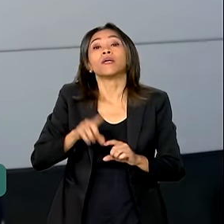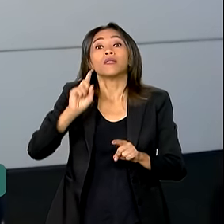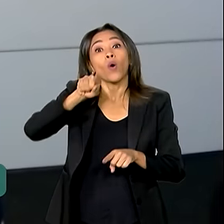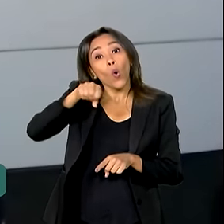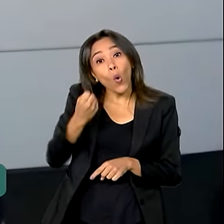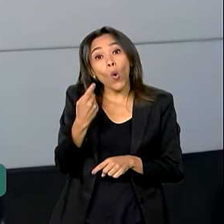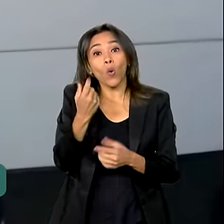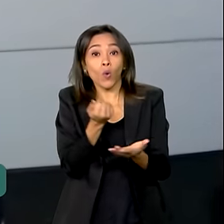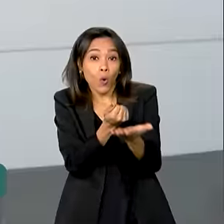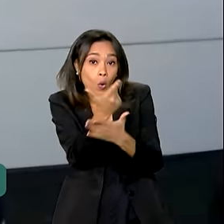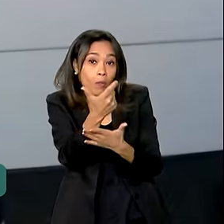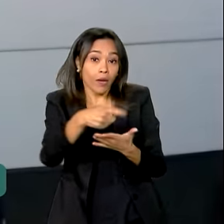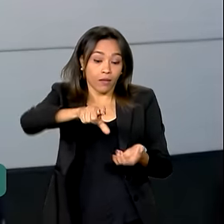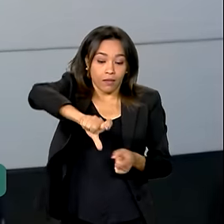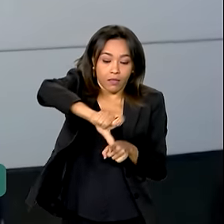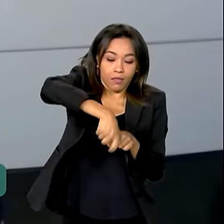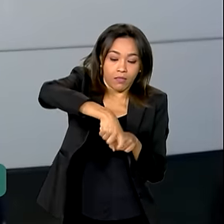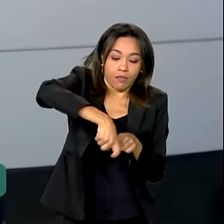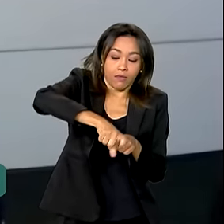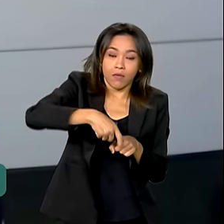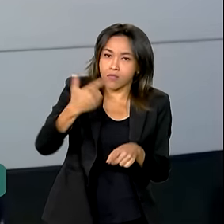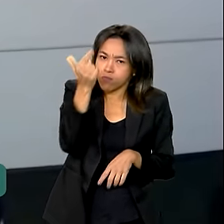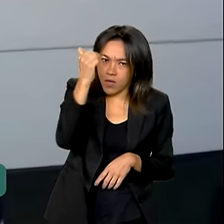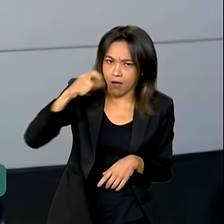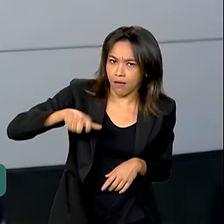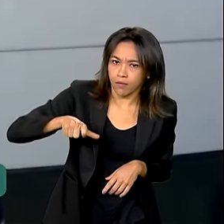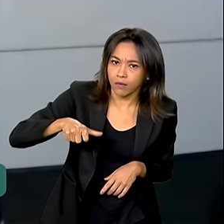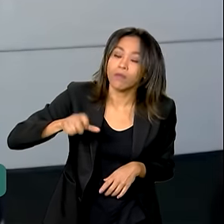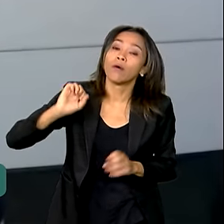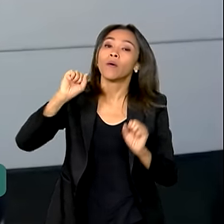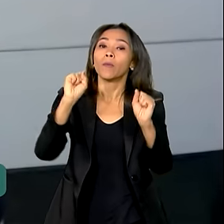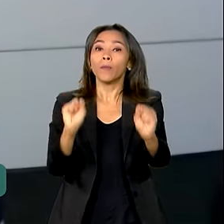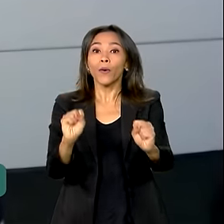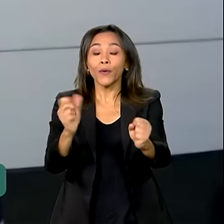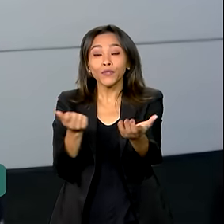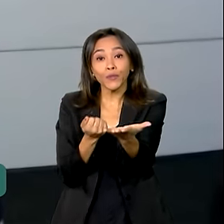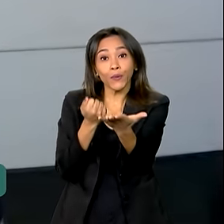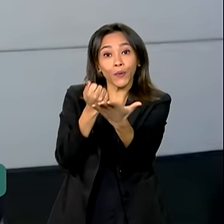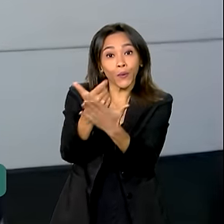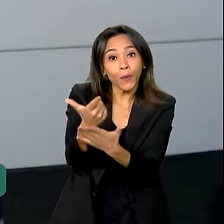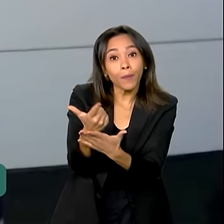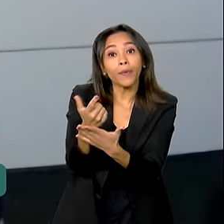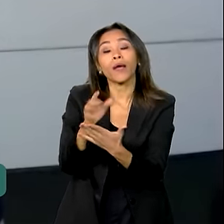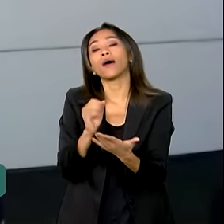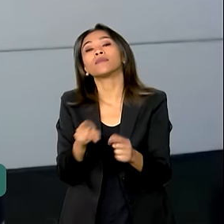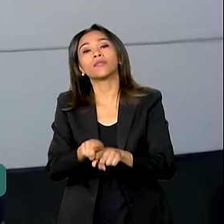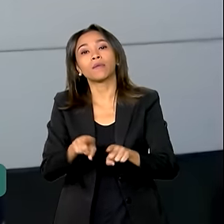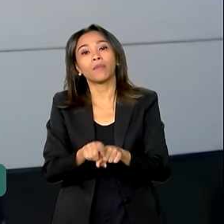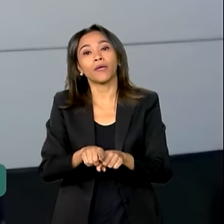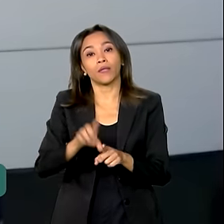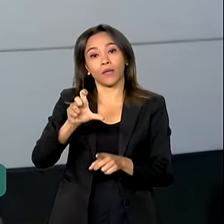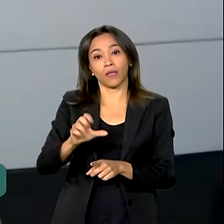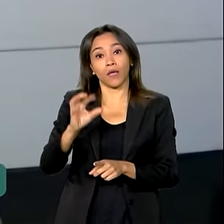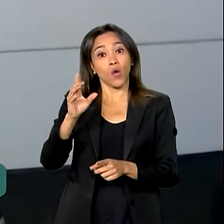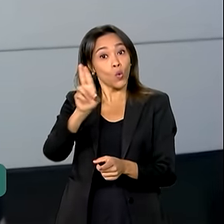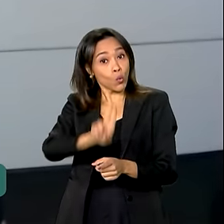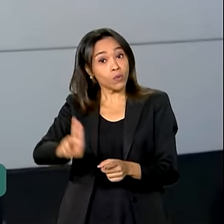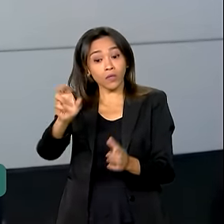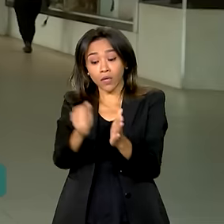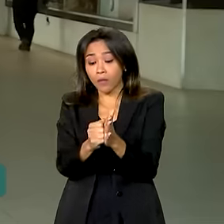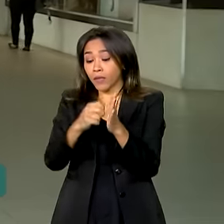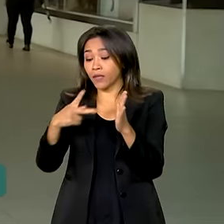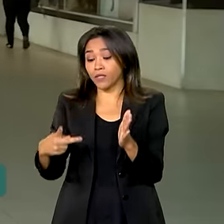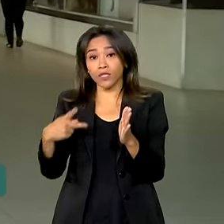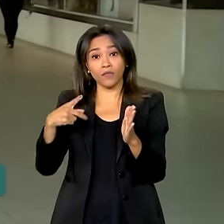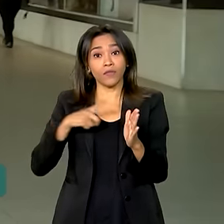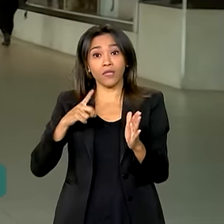na maquininha, compra no débito. Se ele não tiver o cartão, ele também pode fazer compra nas maquininhas no débito, também pelo aplicativo. O aplicativo ele é